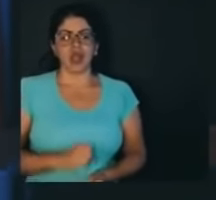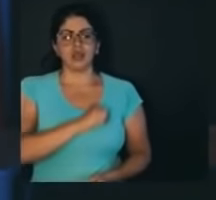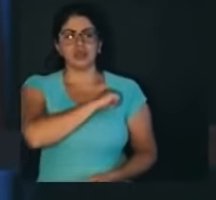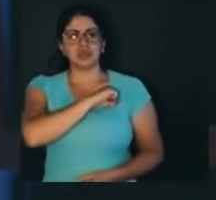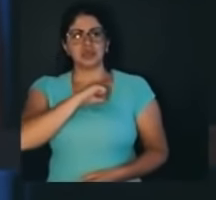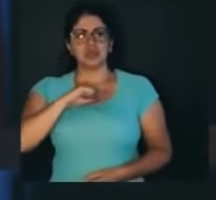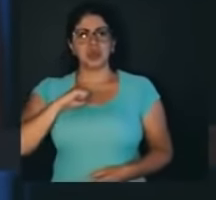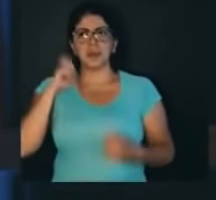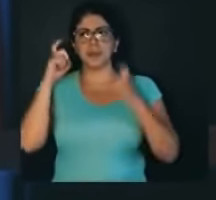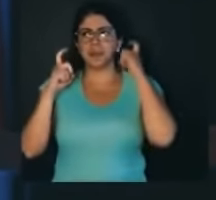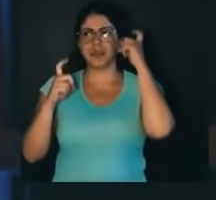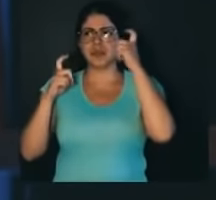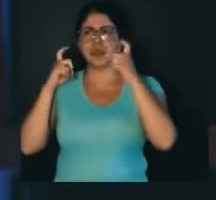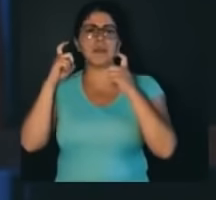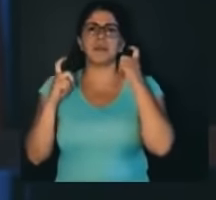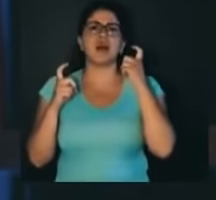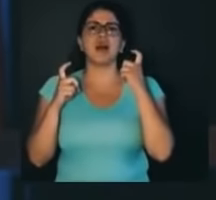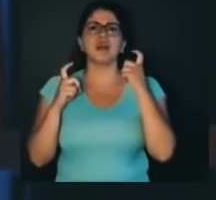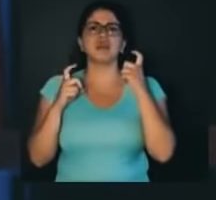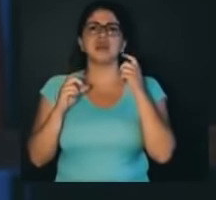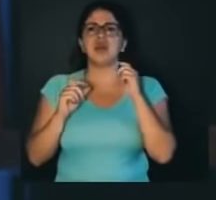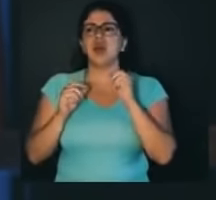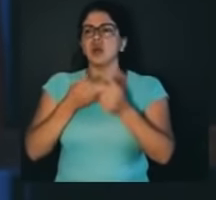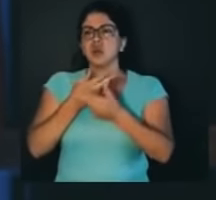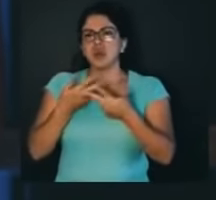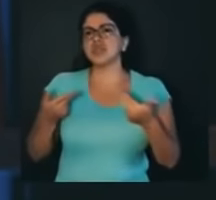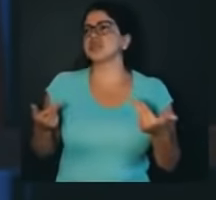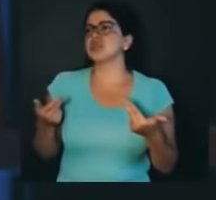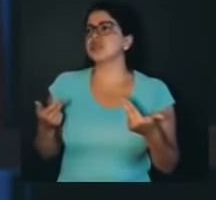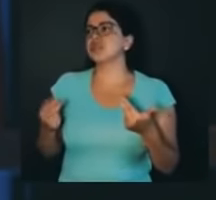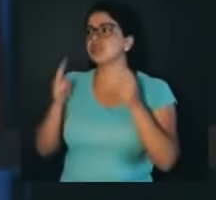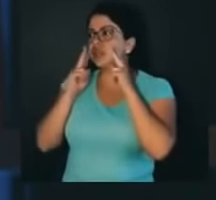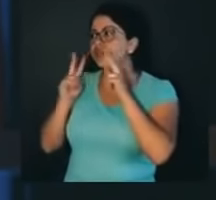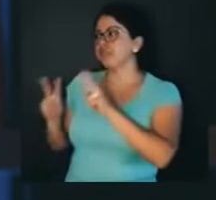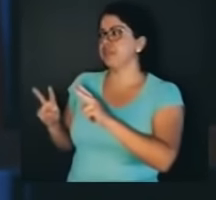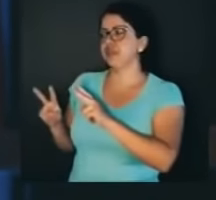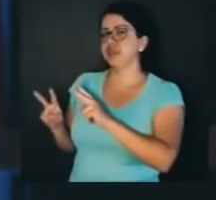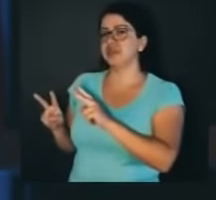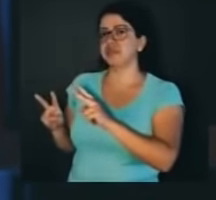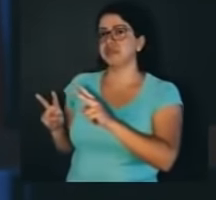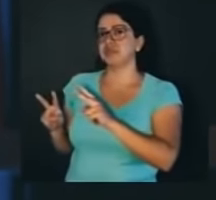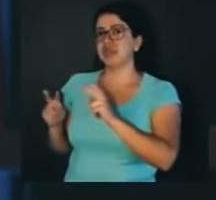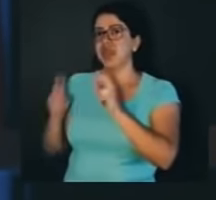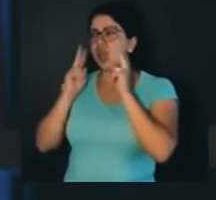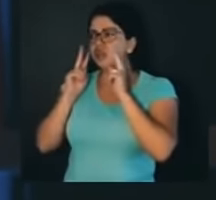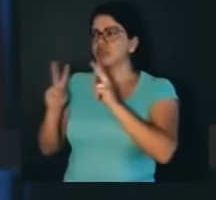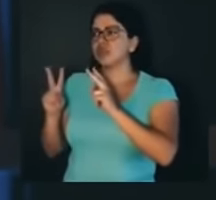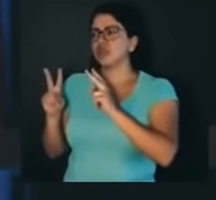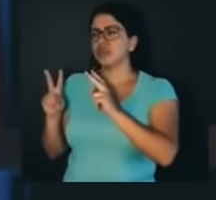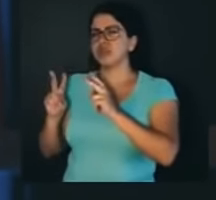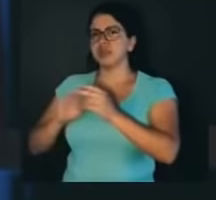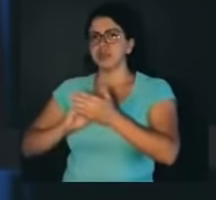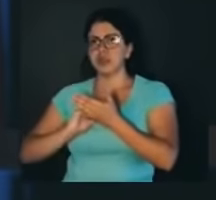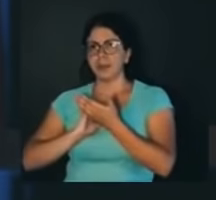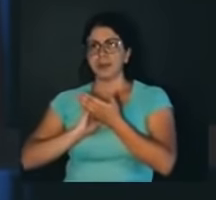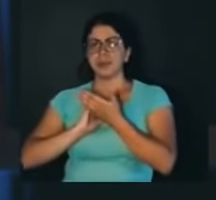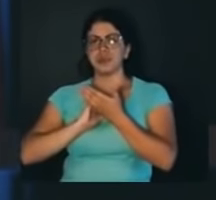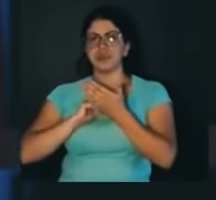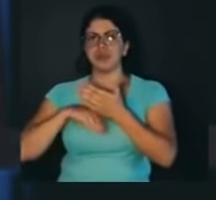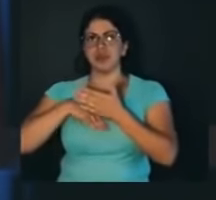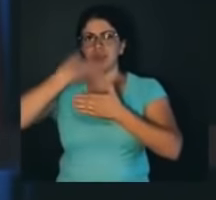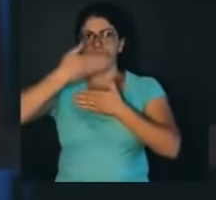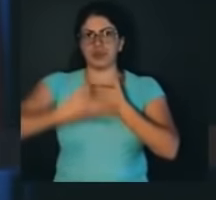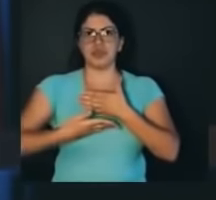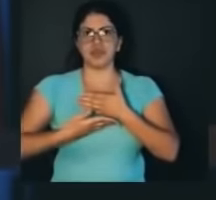menos preocupados com aquilo que procedia do seu coração. E Jesus vai dizer assim: esse povo, assim conforme falou